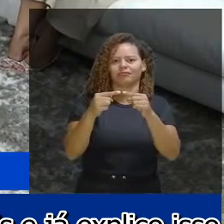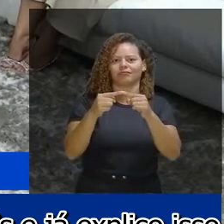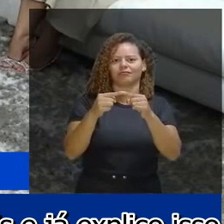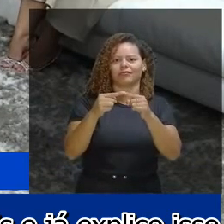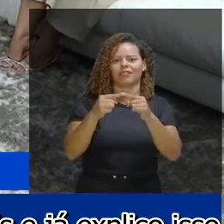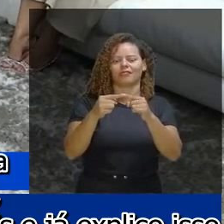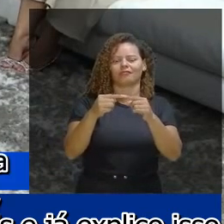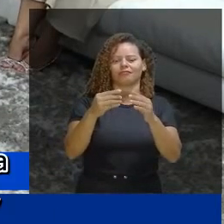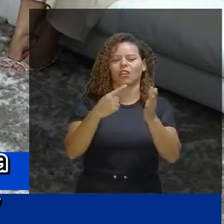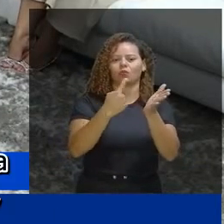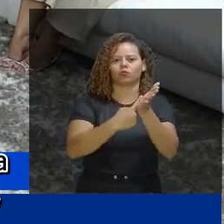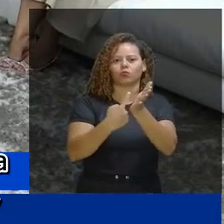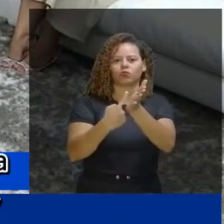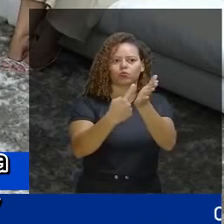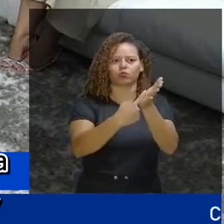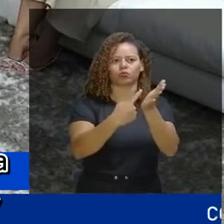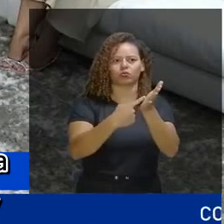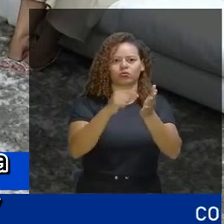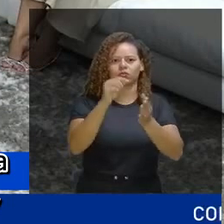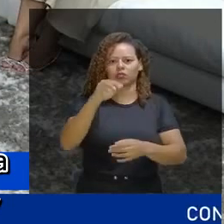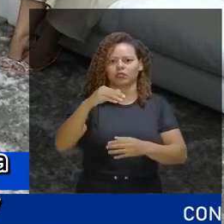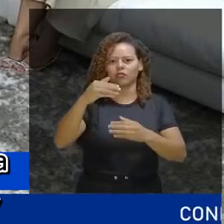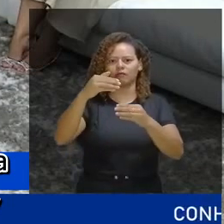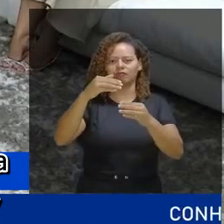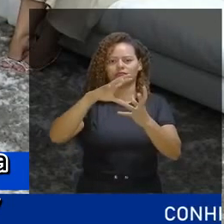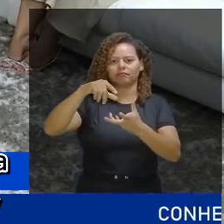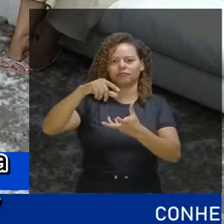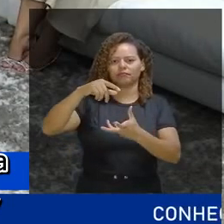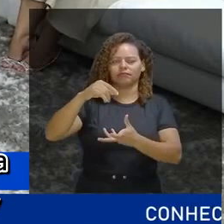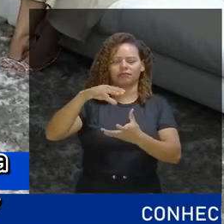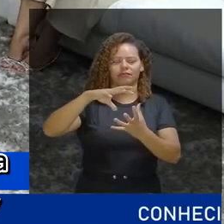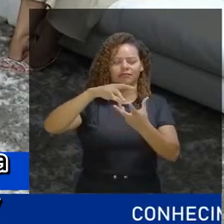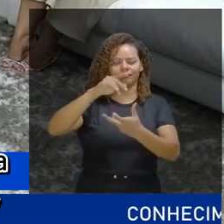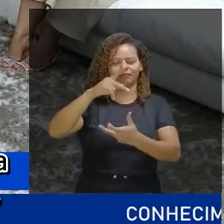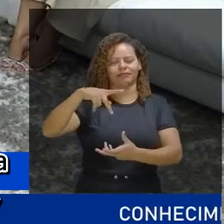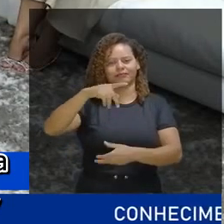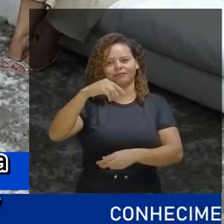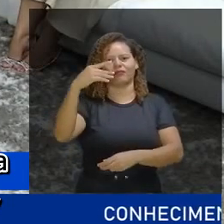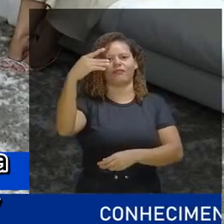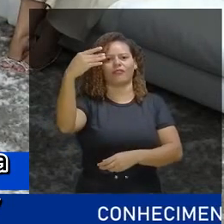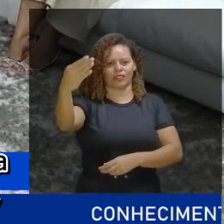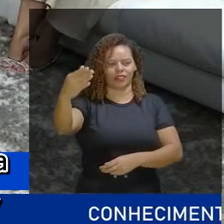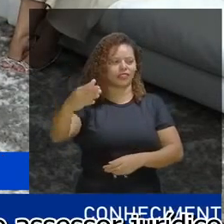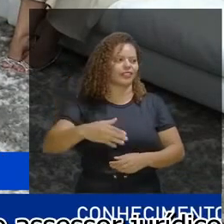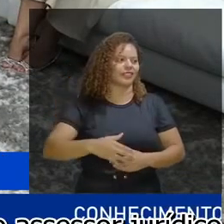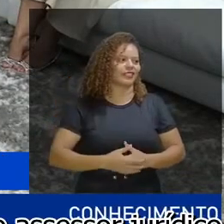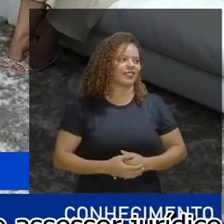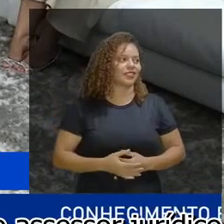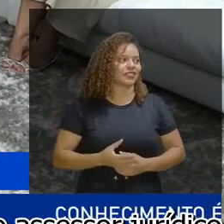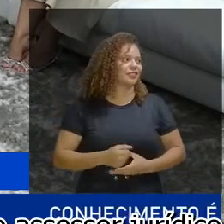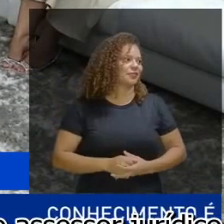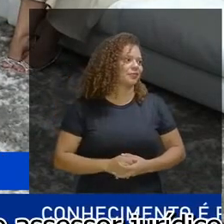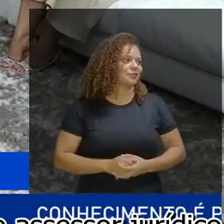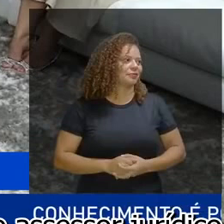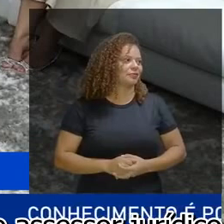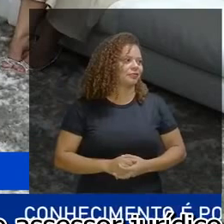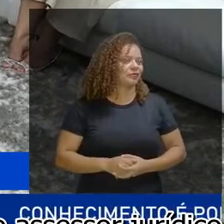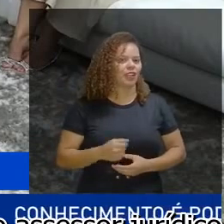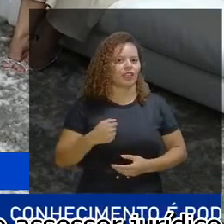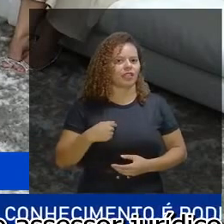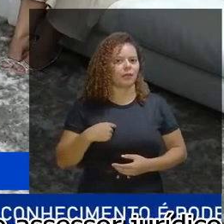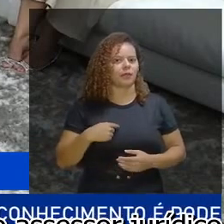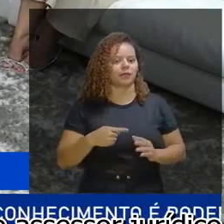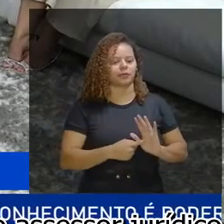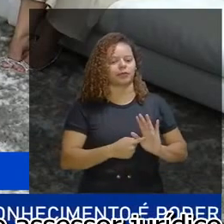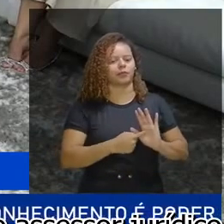explico isso. Quero dizer que ao final eu vou propor aqui a vocês, e vou mostrar para a doutora Fabi, eu vou mostrar aquilo que o